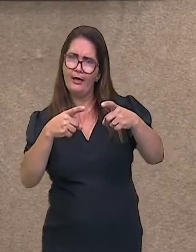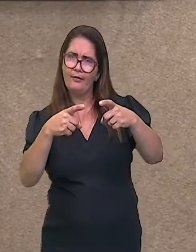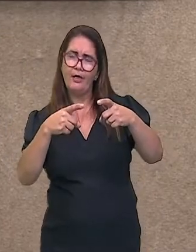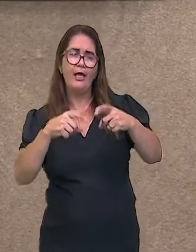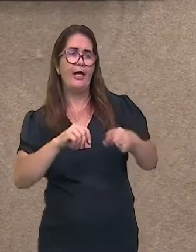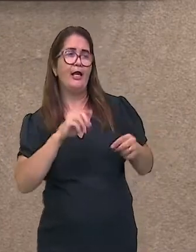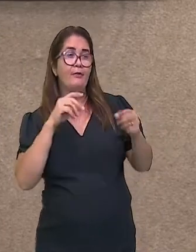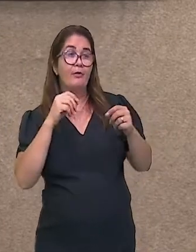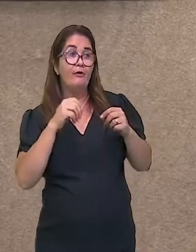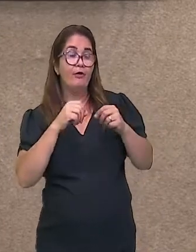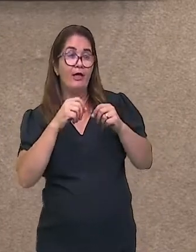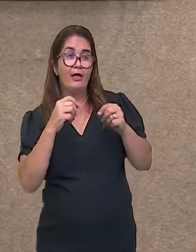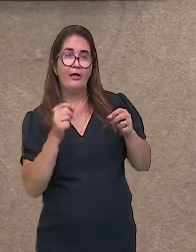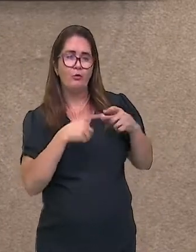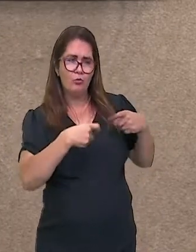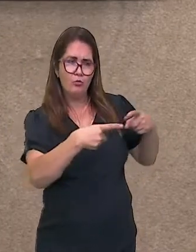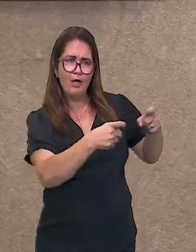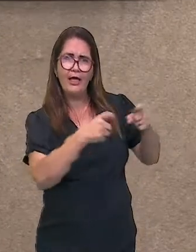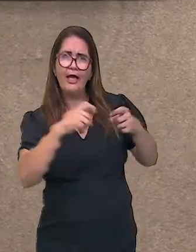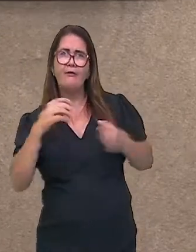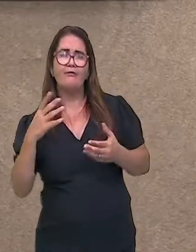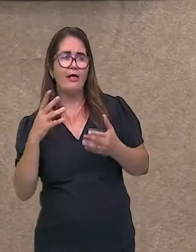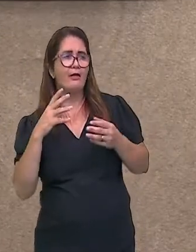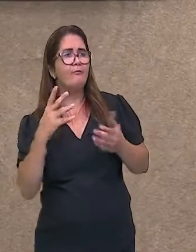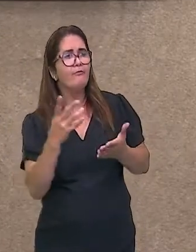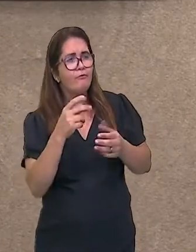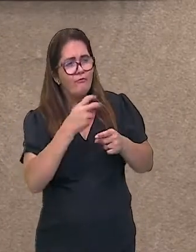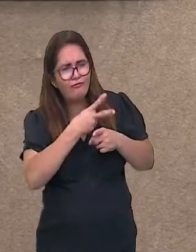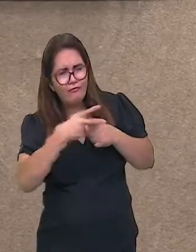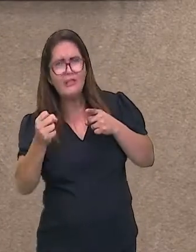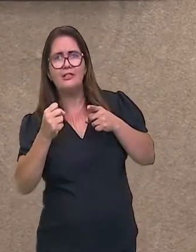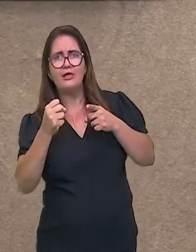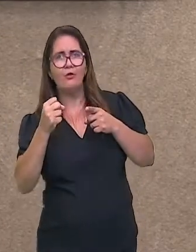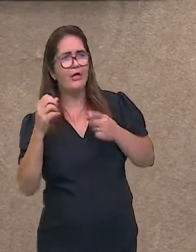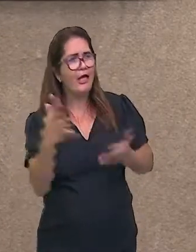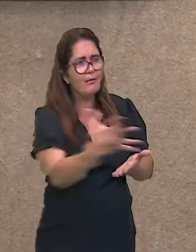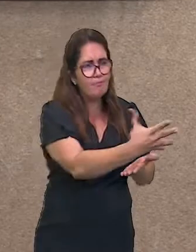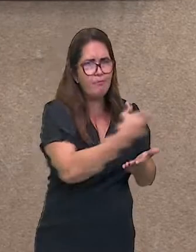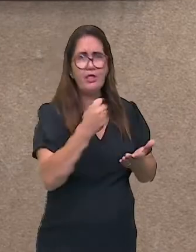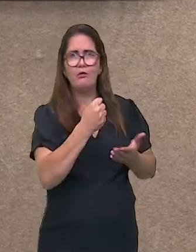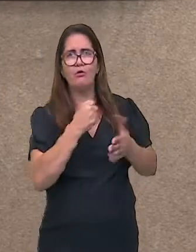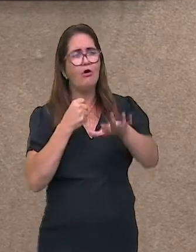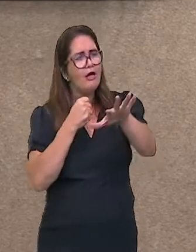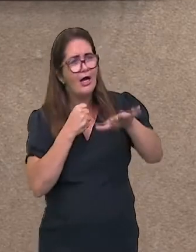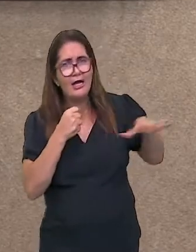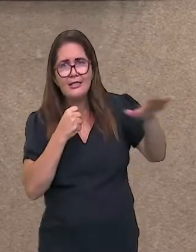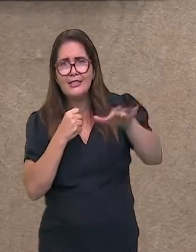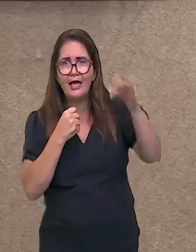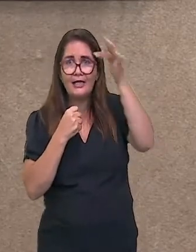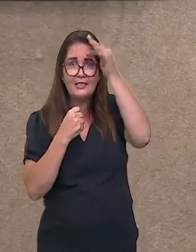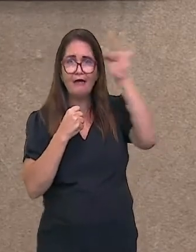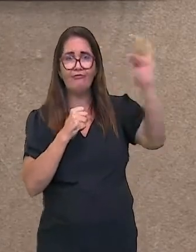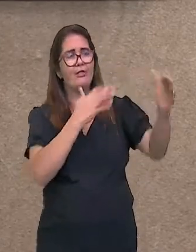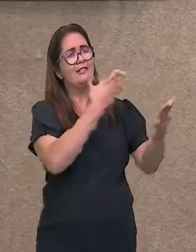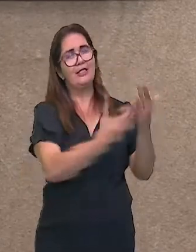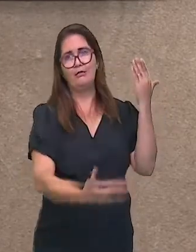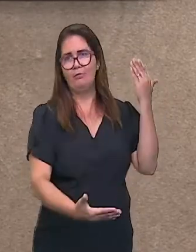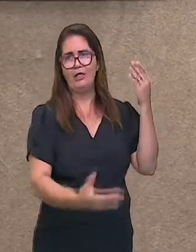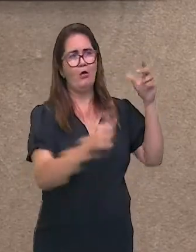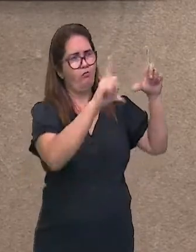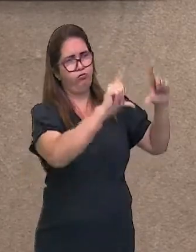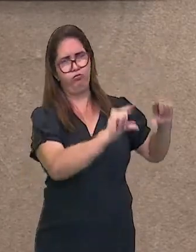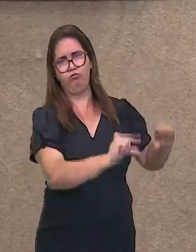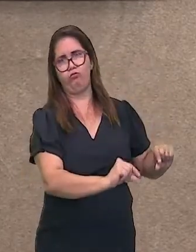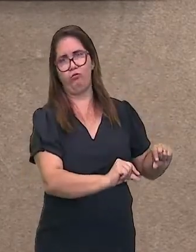a Alemanha, na época a Prússia fazia parte do reino alemão, ela tinha tomado da